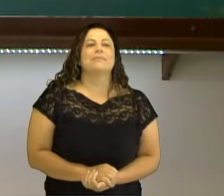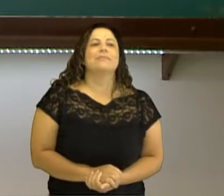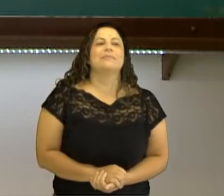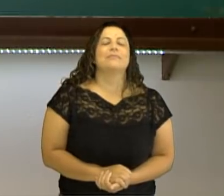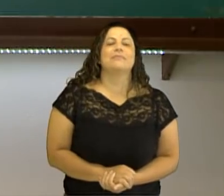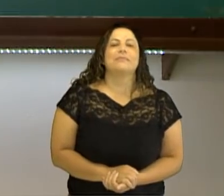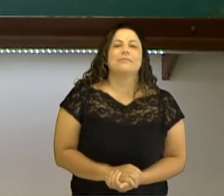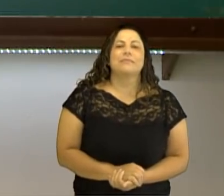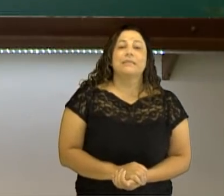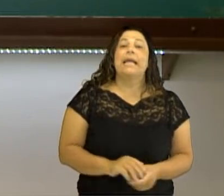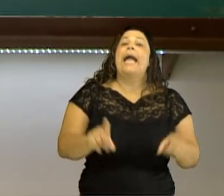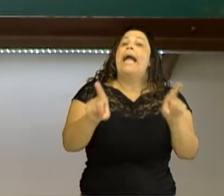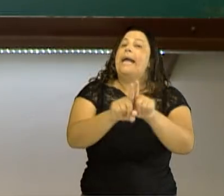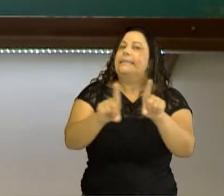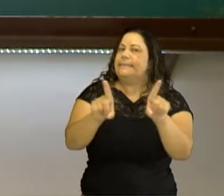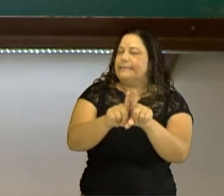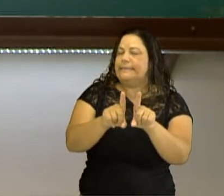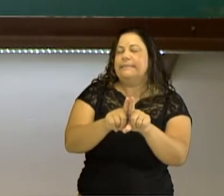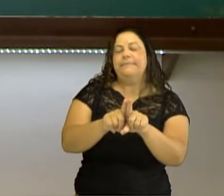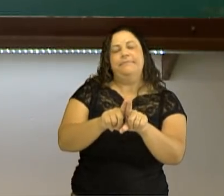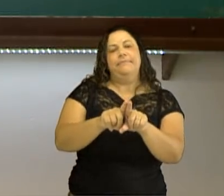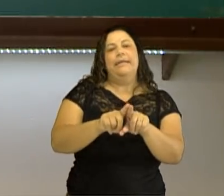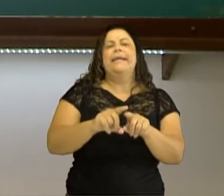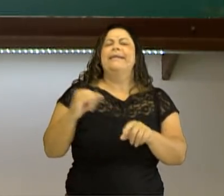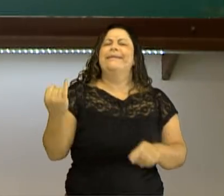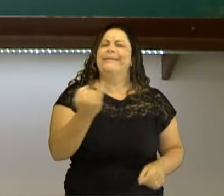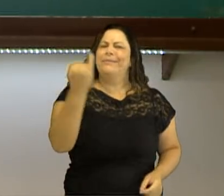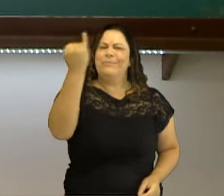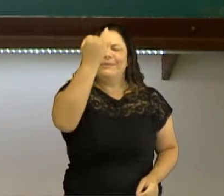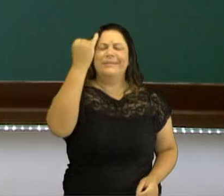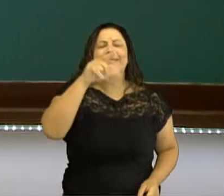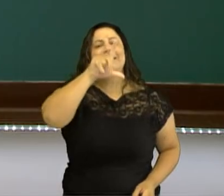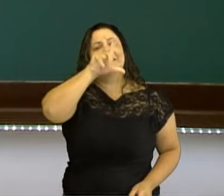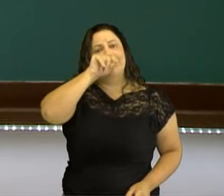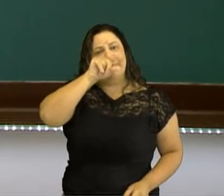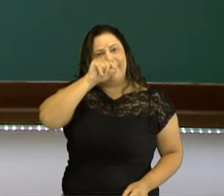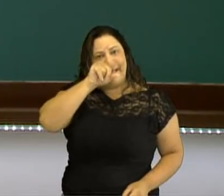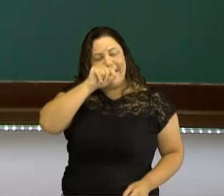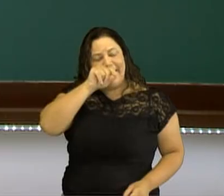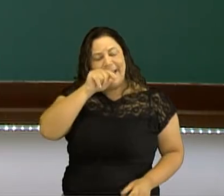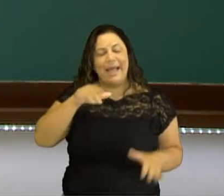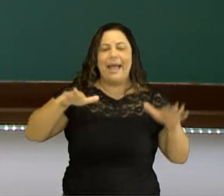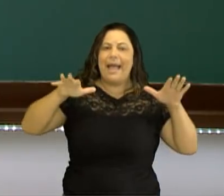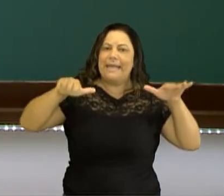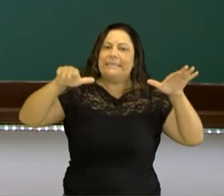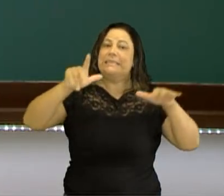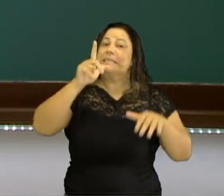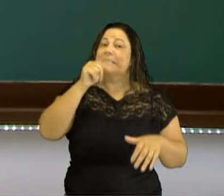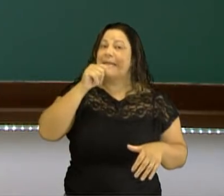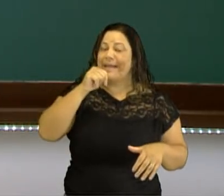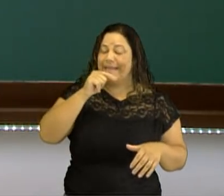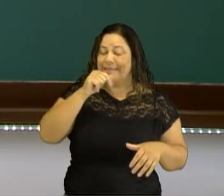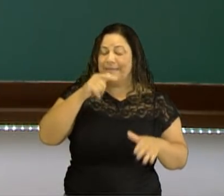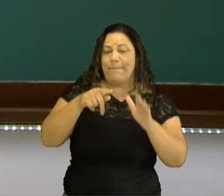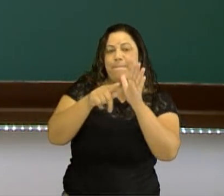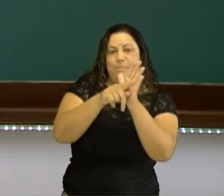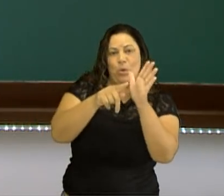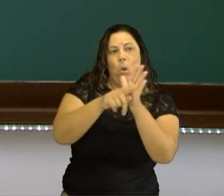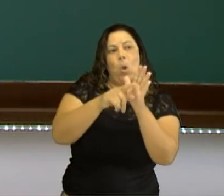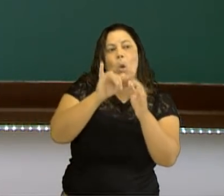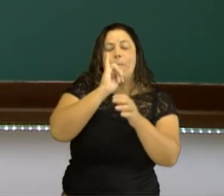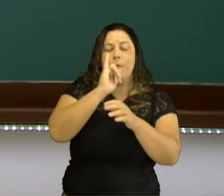Os lipídios ainda têm uma função importante para as aves. As aves que são aquáticas, como um pato, por exemplo, né,